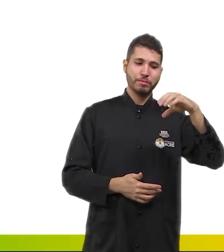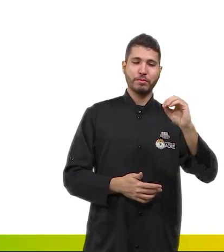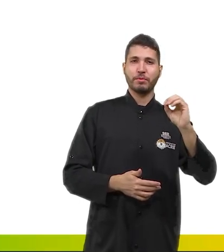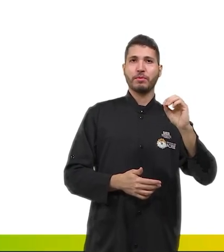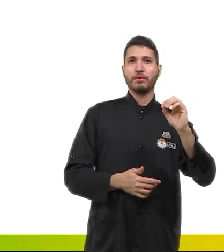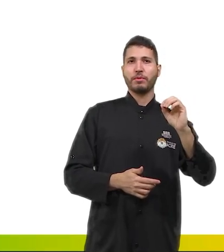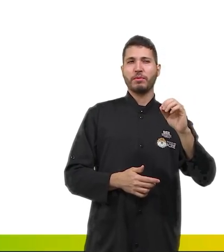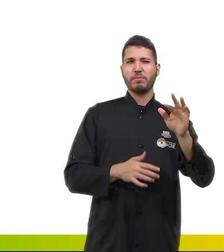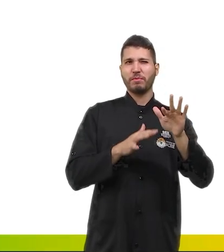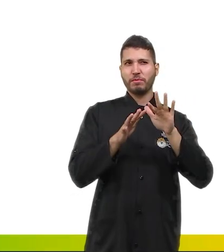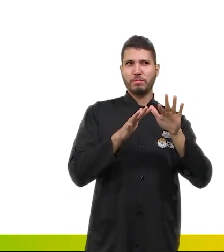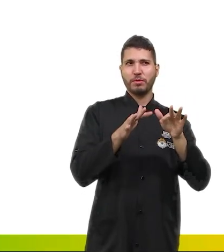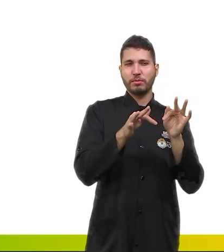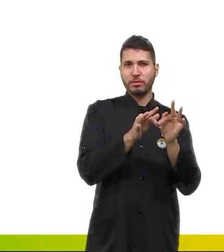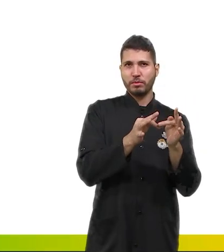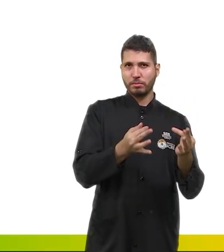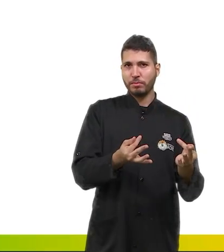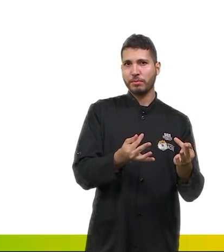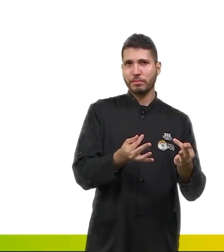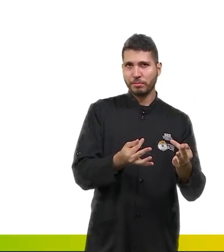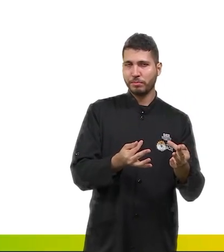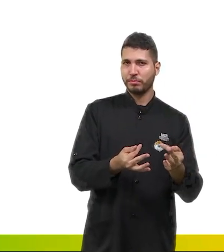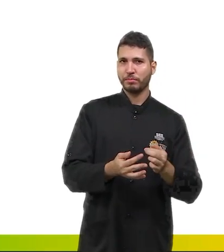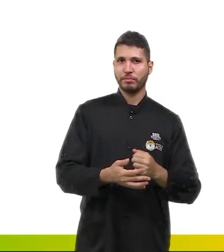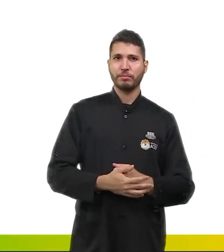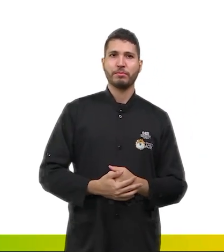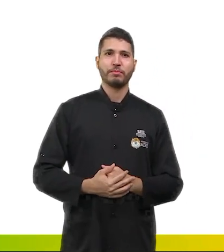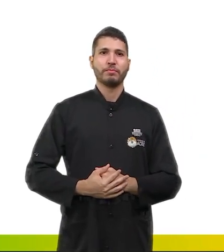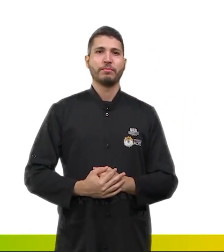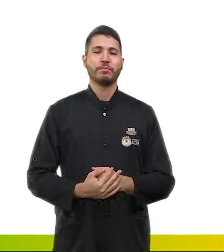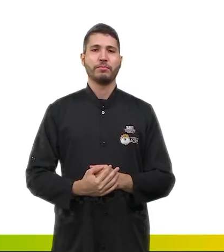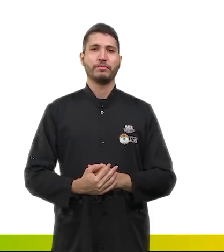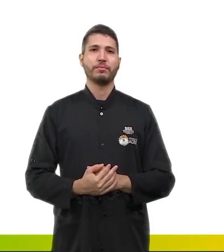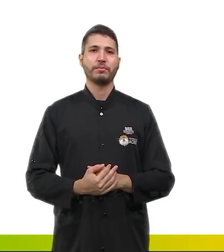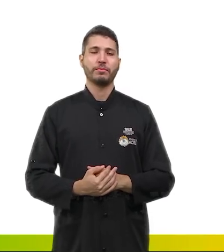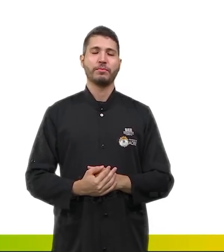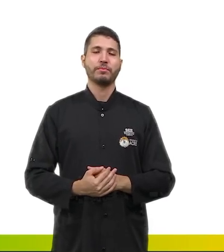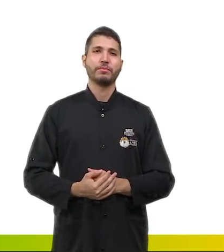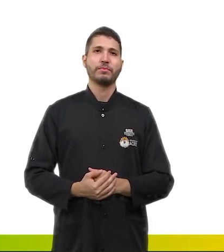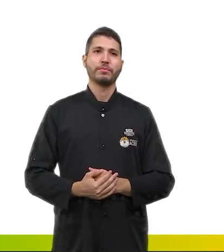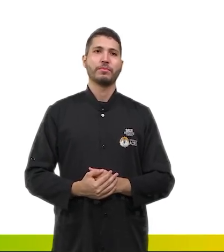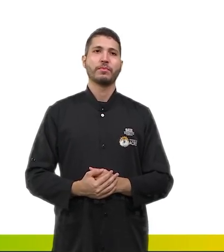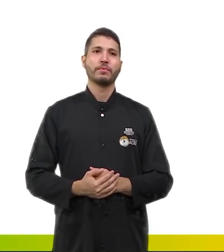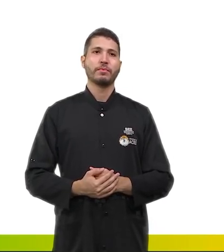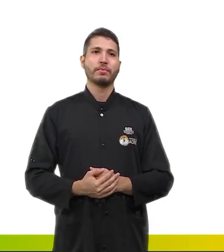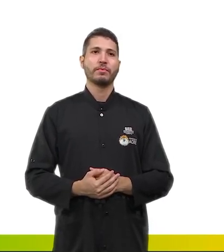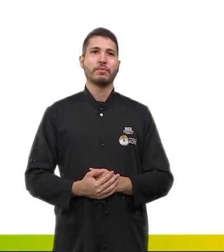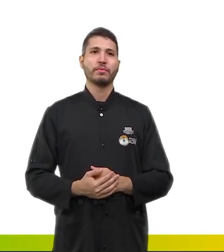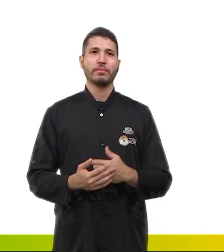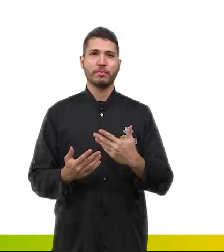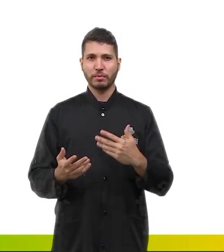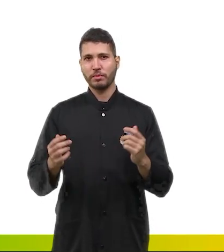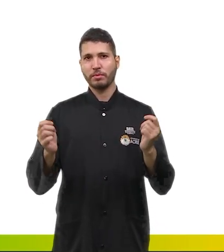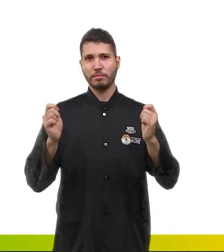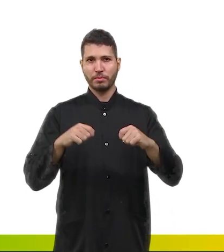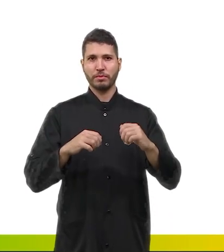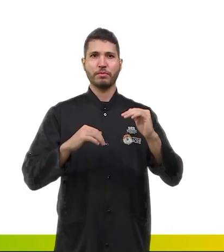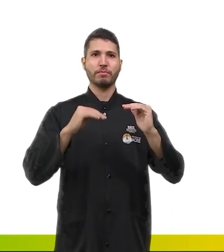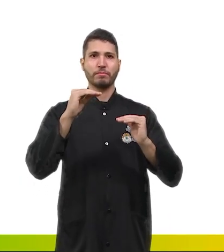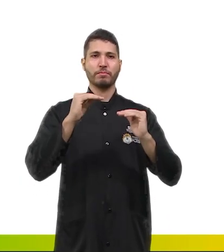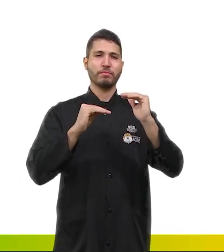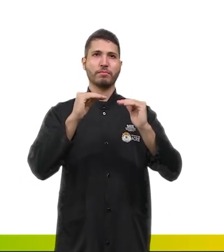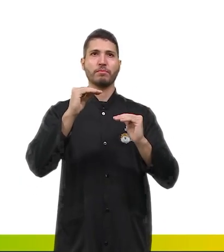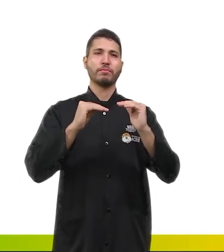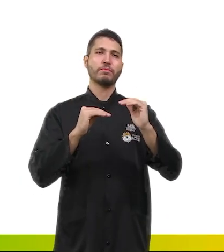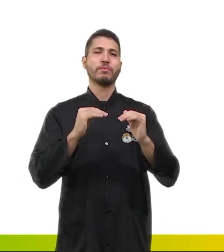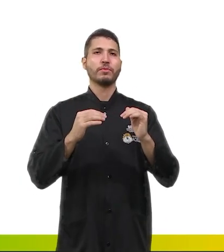dinâmico ou recuperado. O equilíbrio fundamental na movimentação. Você consegue aprimorar por meio do treino.